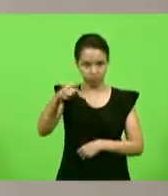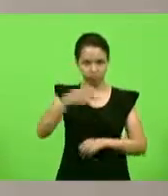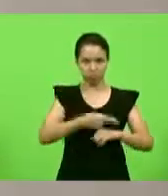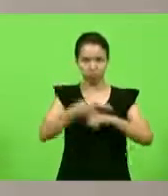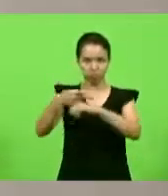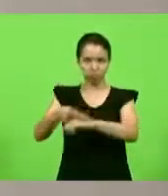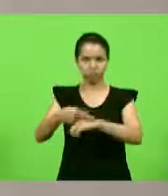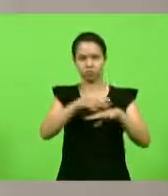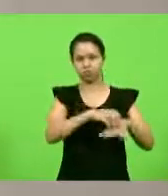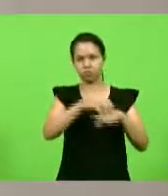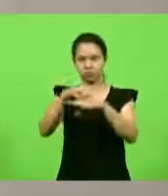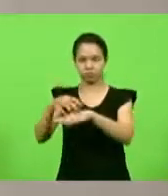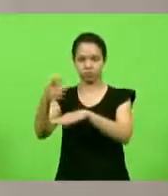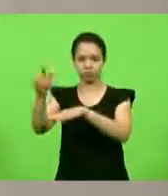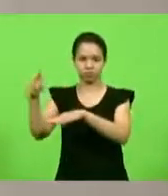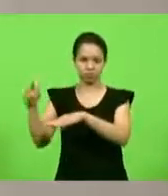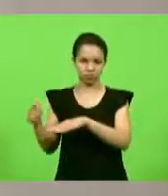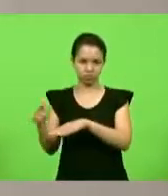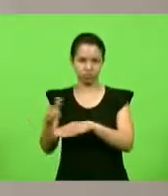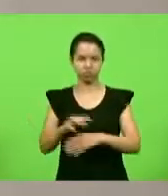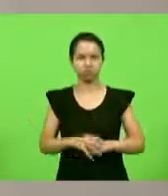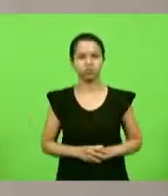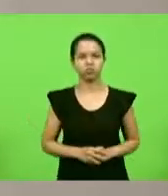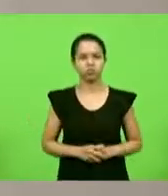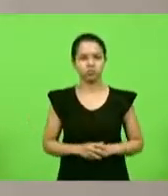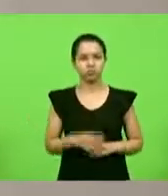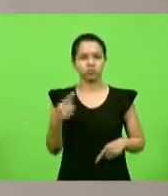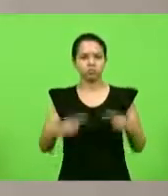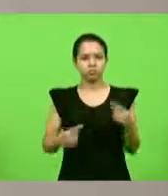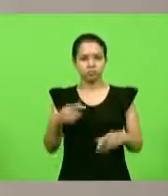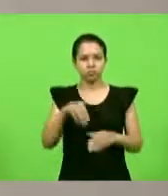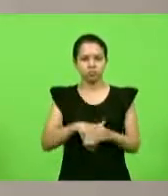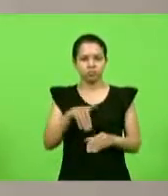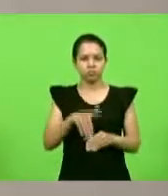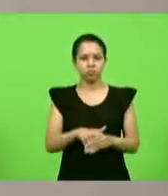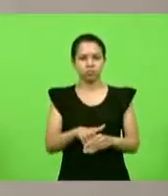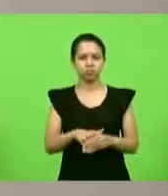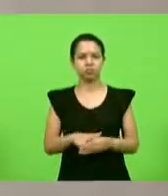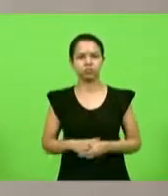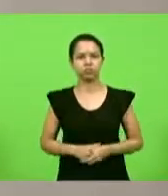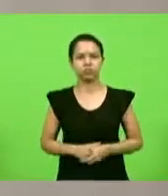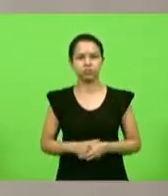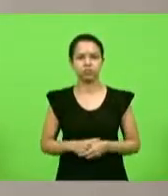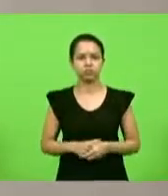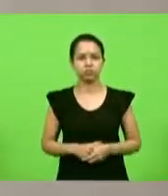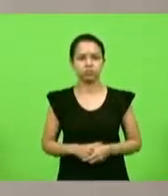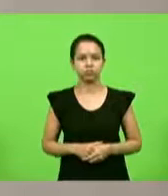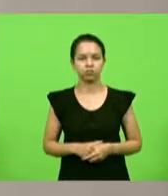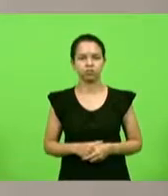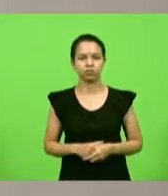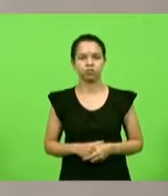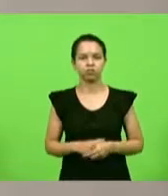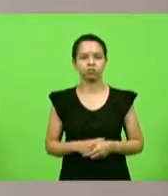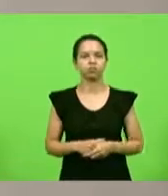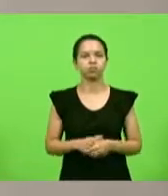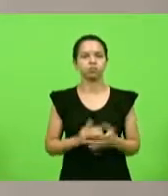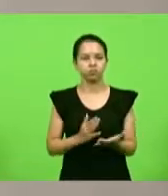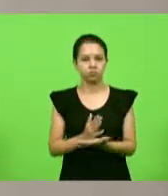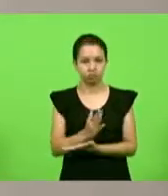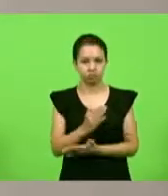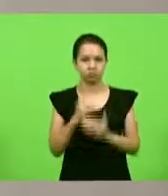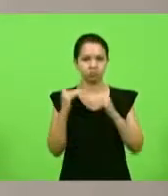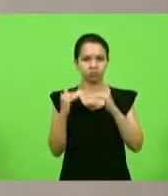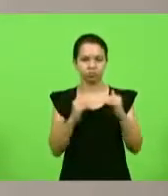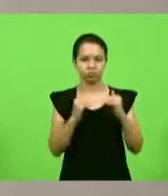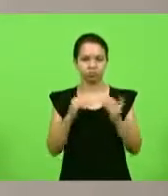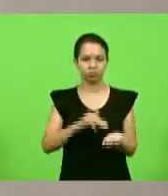discussão. Não havendo quem queira discutir, em votação. Deputados que aprovam permaneçam como se encontram. Aprovado por unanimidade.